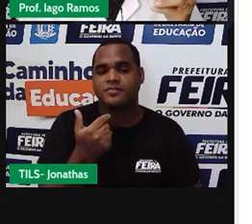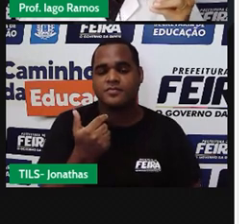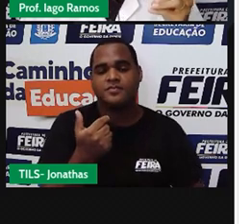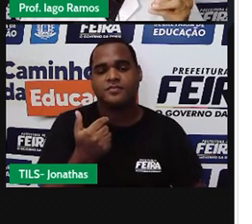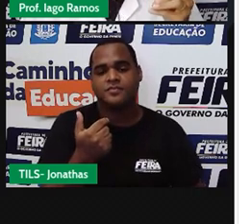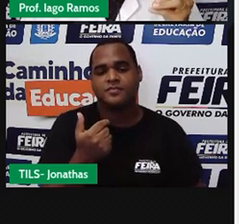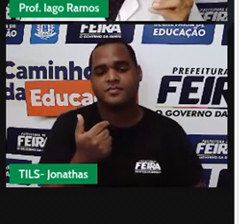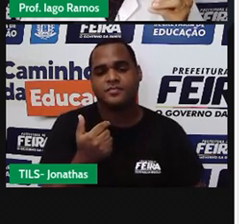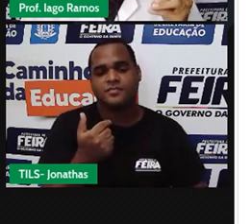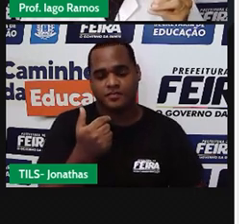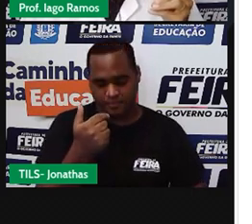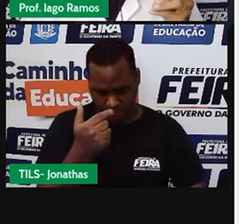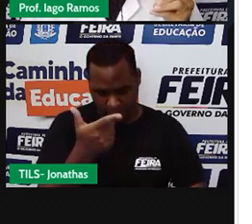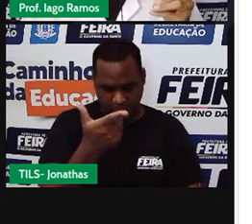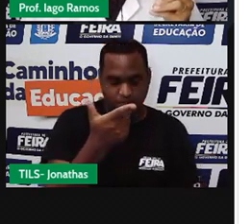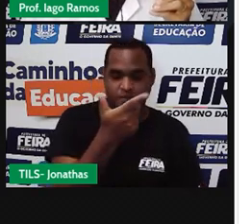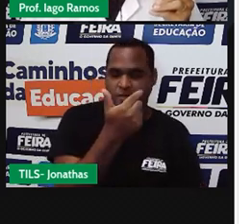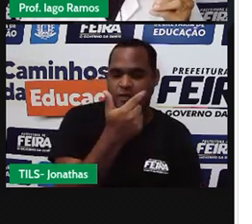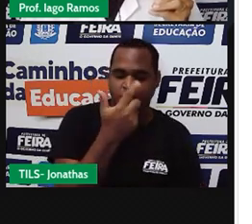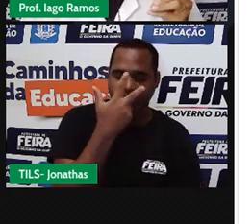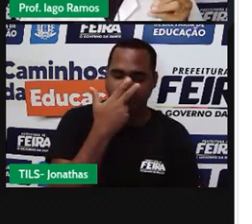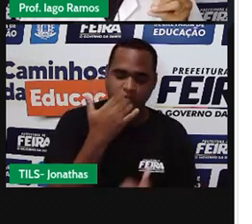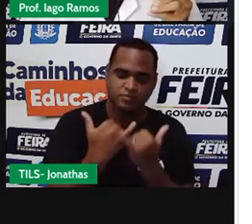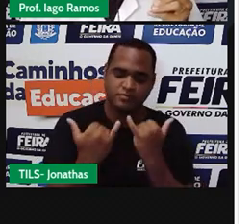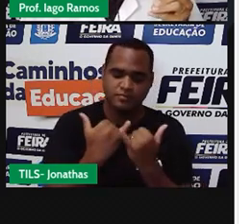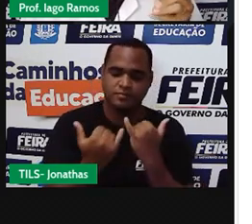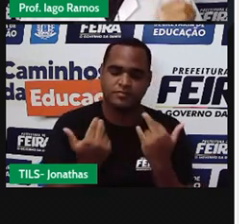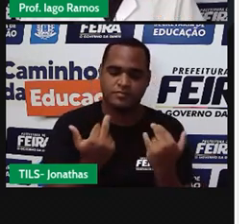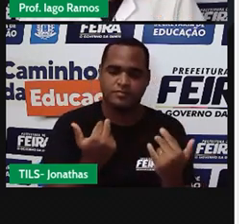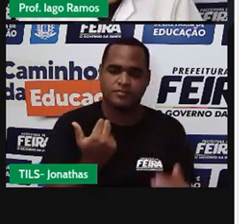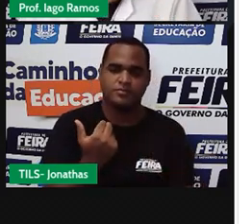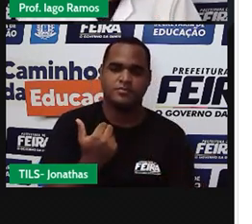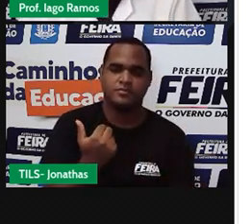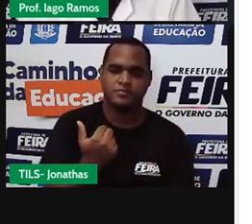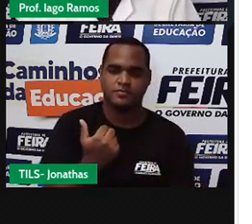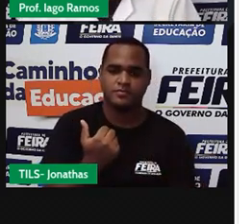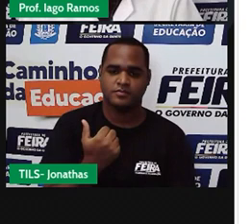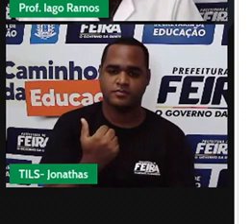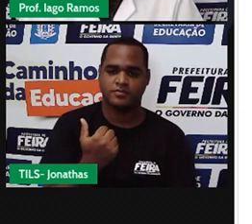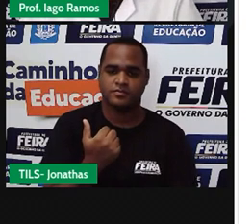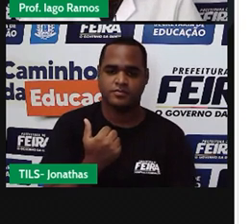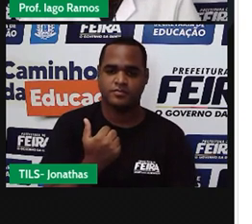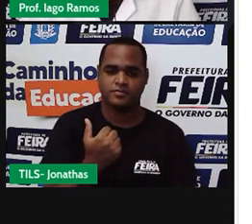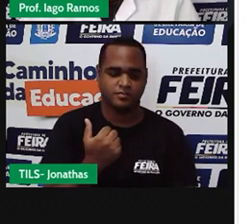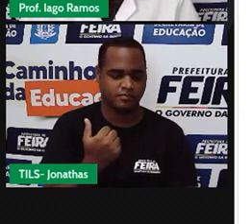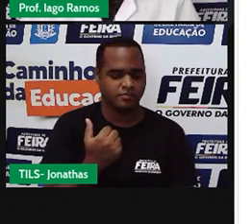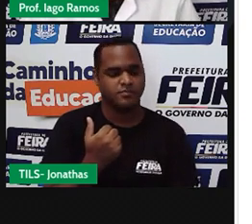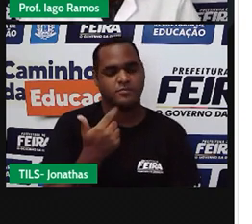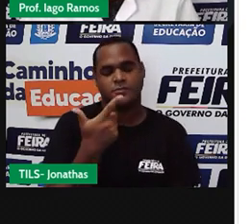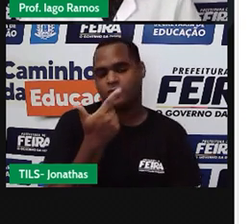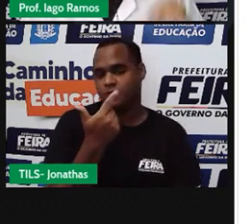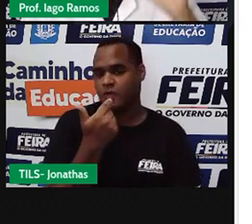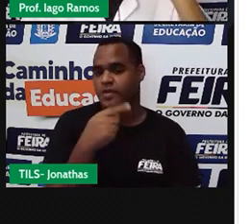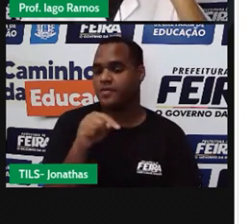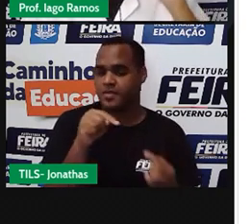12 no caso aqui Qual é a medida